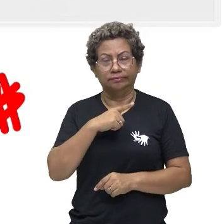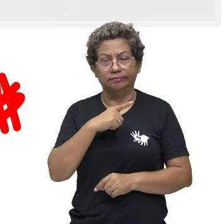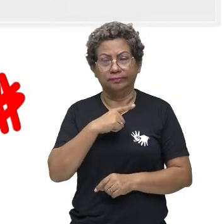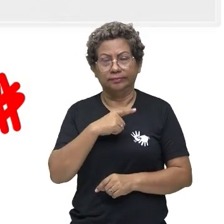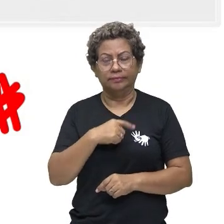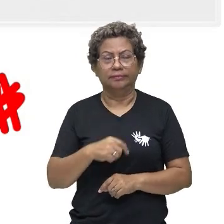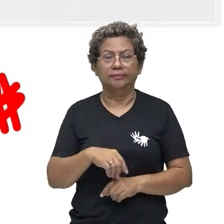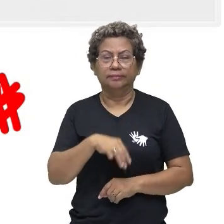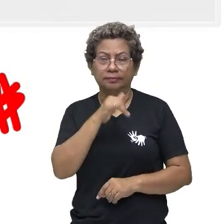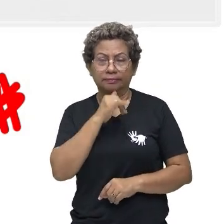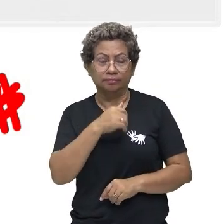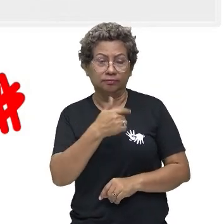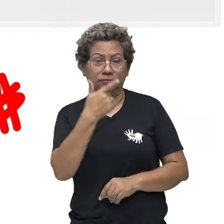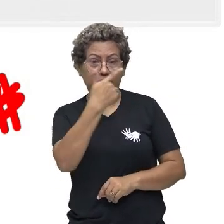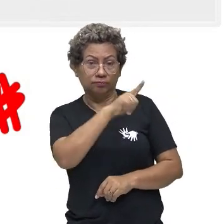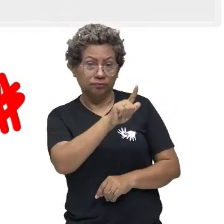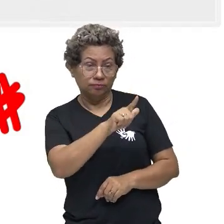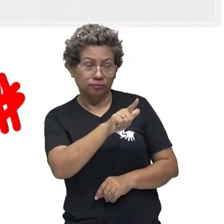aqui. Primeiro,